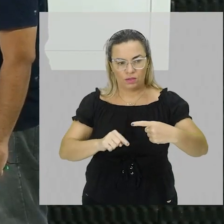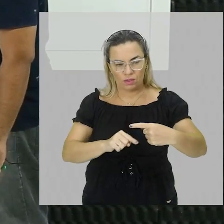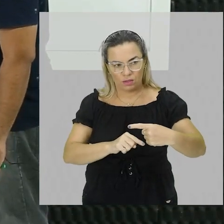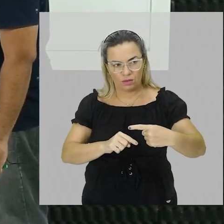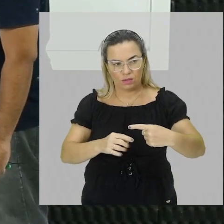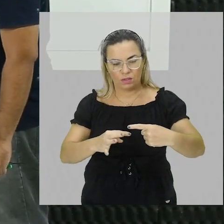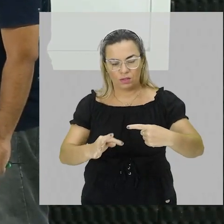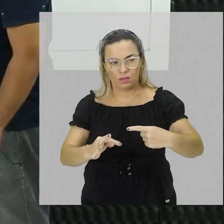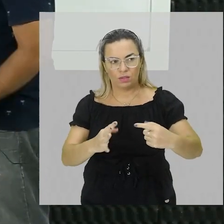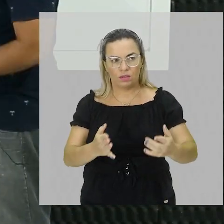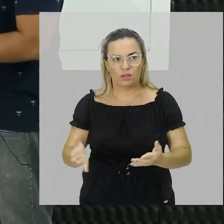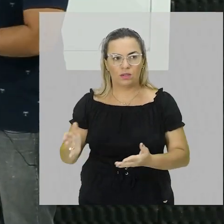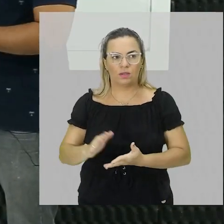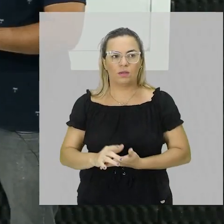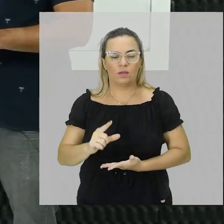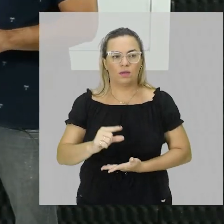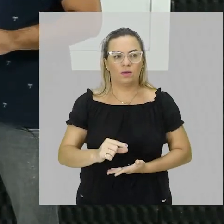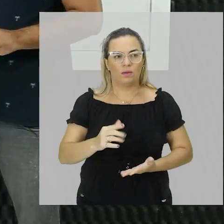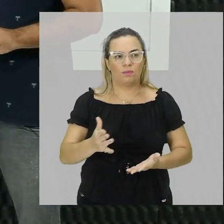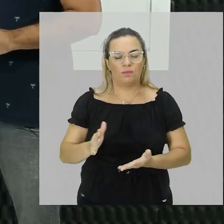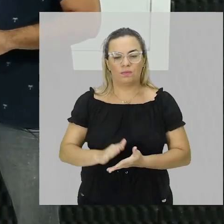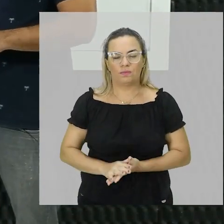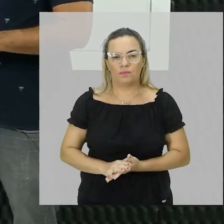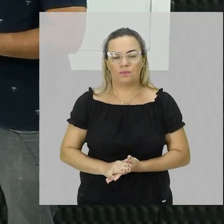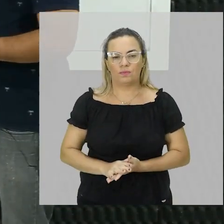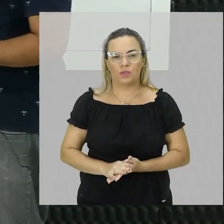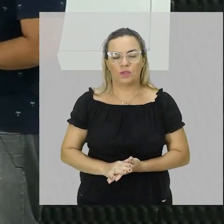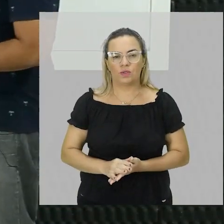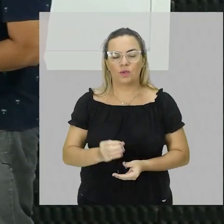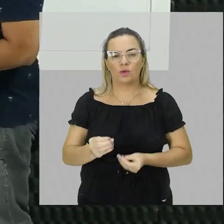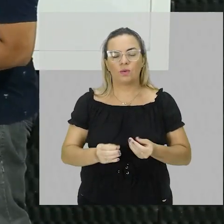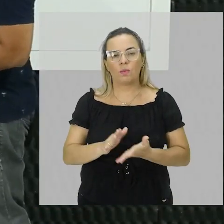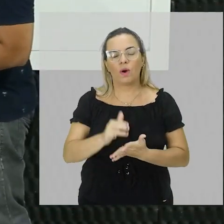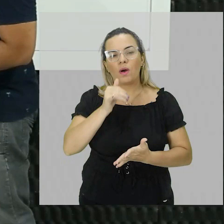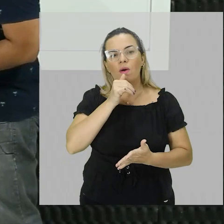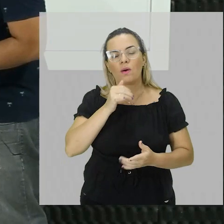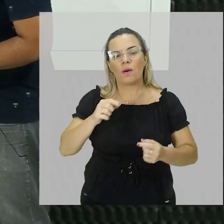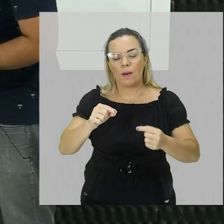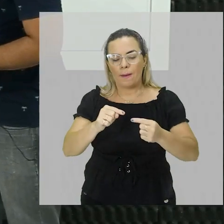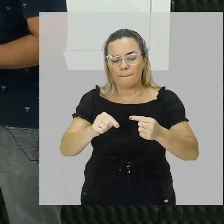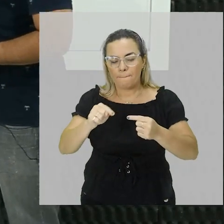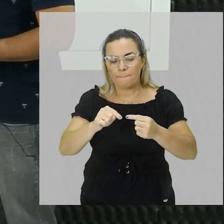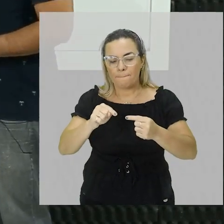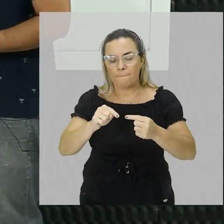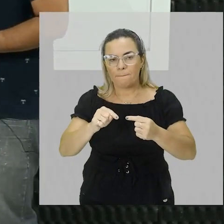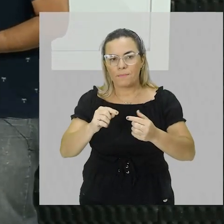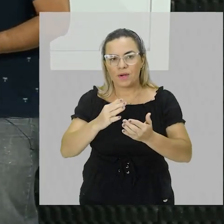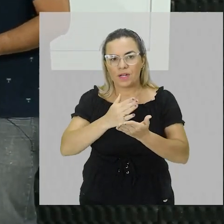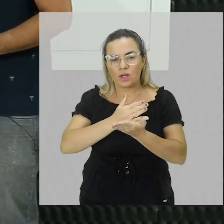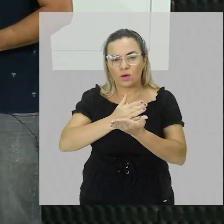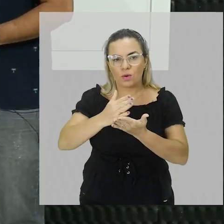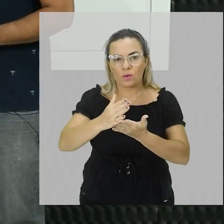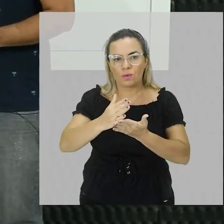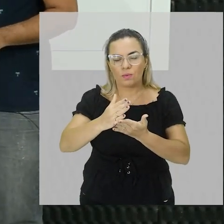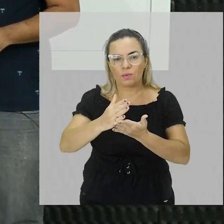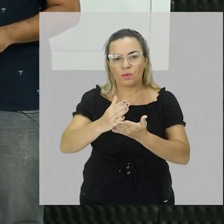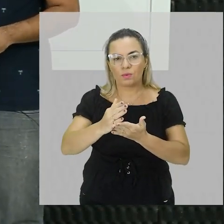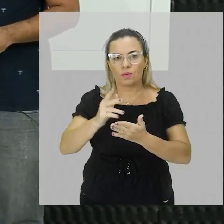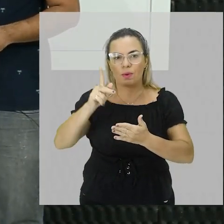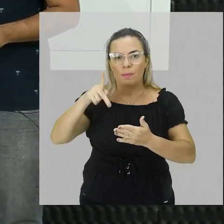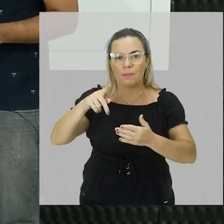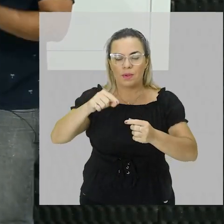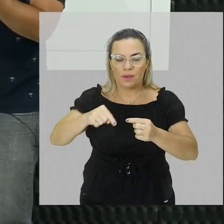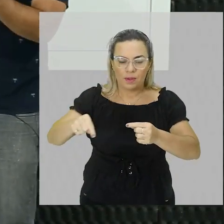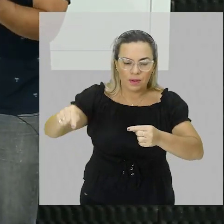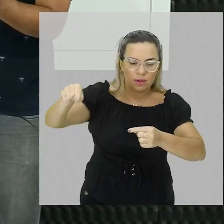ponto de ponto P, ele sai do ponto P, ele dá a volta completa e retorna, né, e chega novamente no ponto